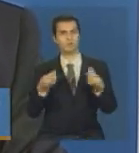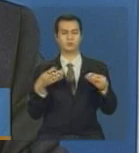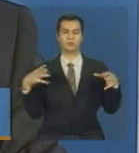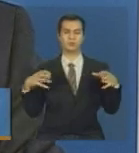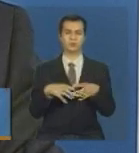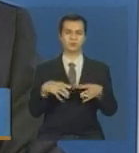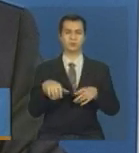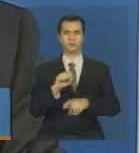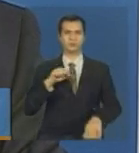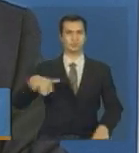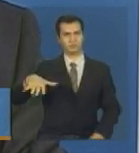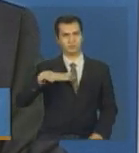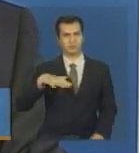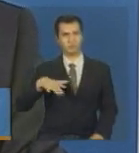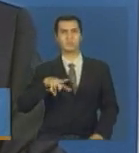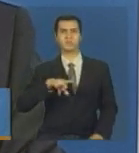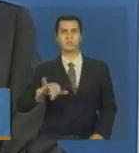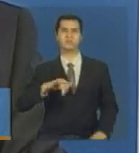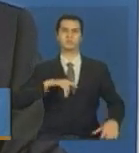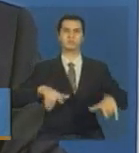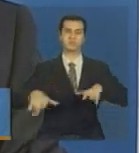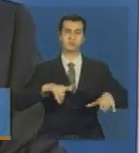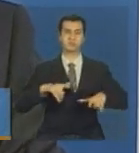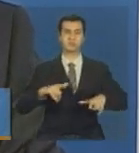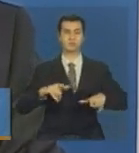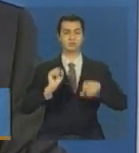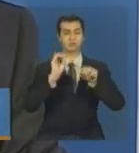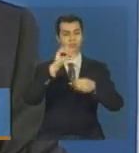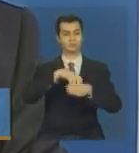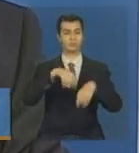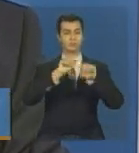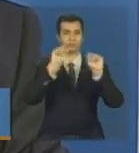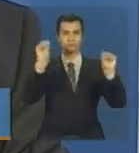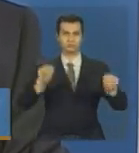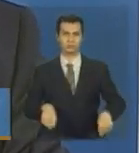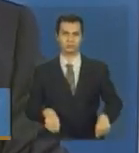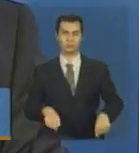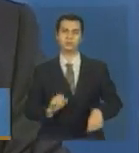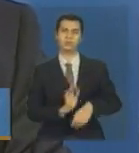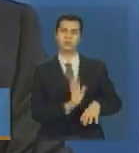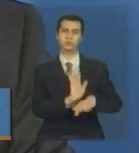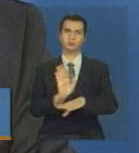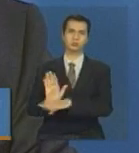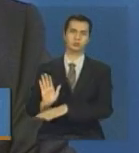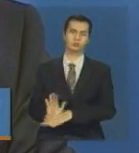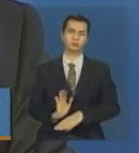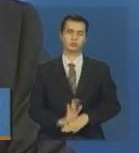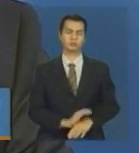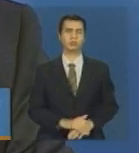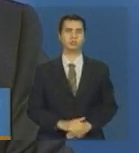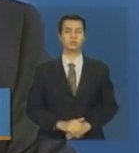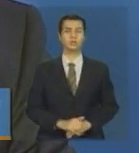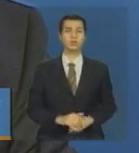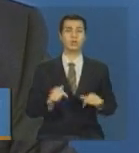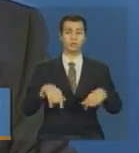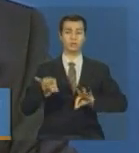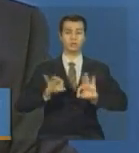social, os gestores municipais, vão operar o sistema que dá suporte para este